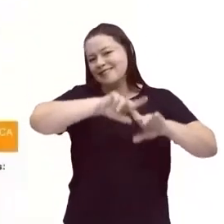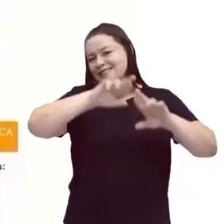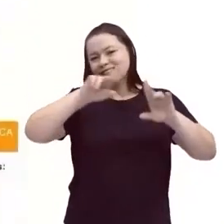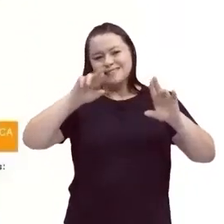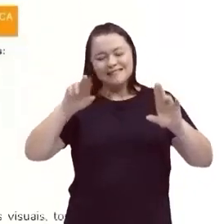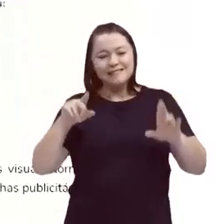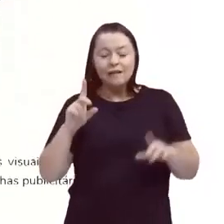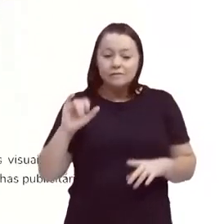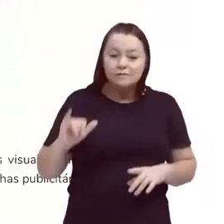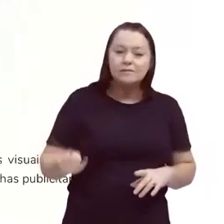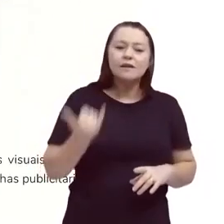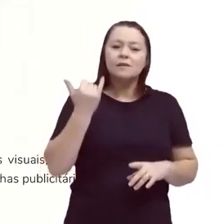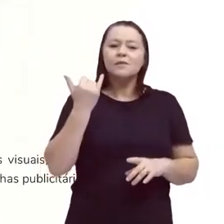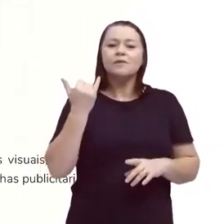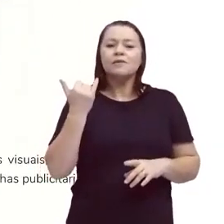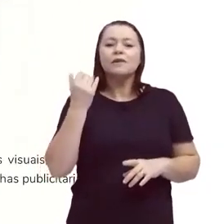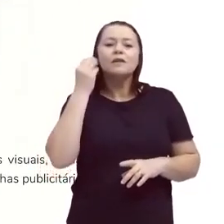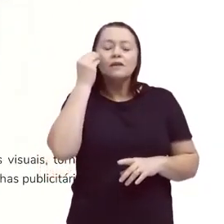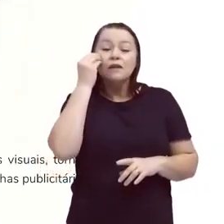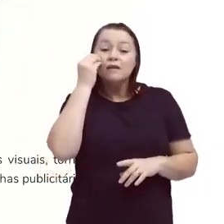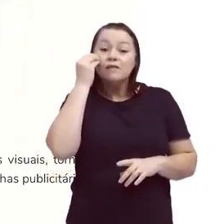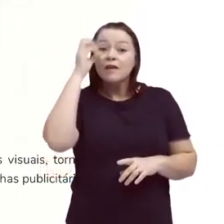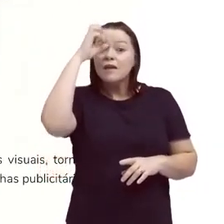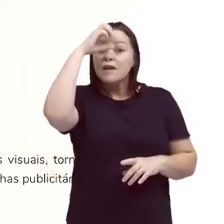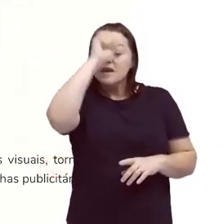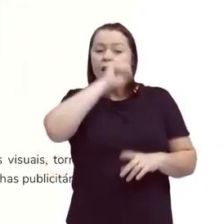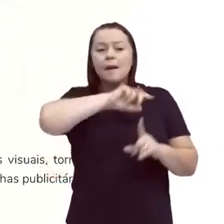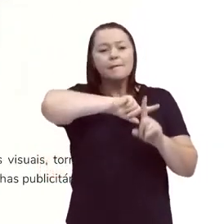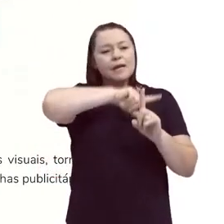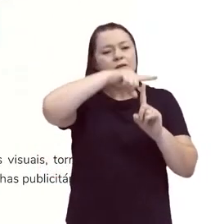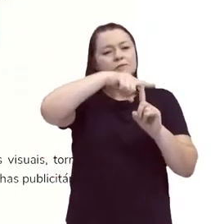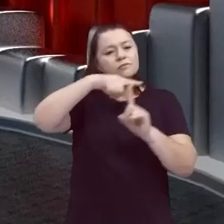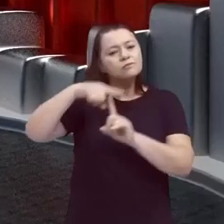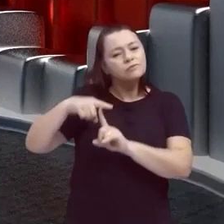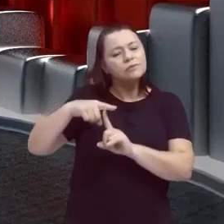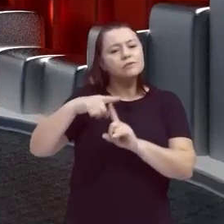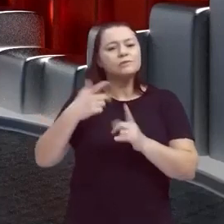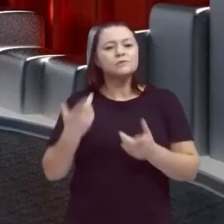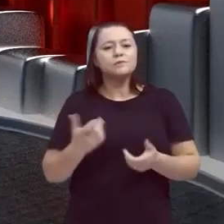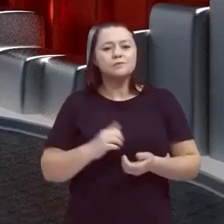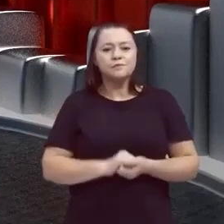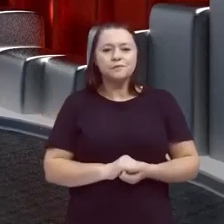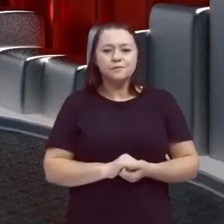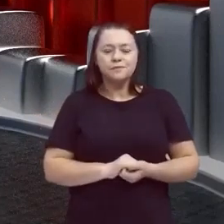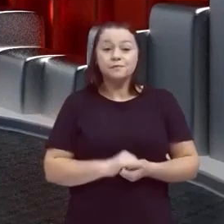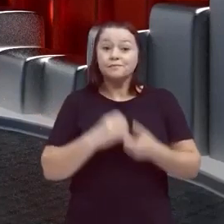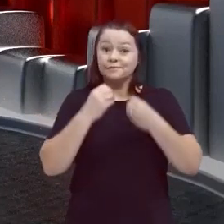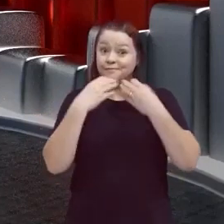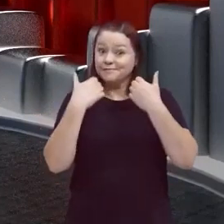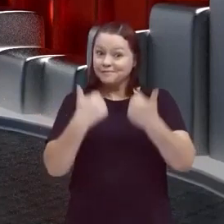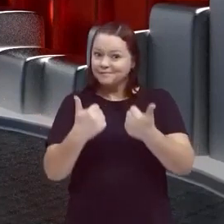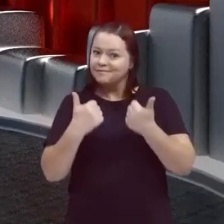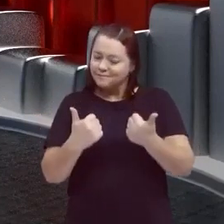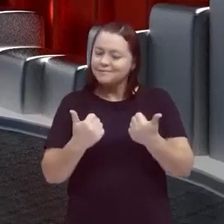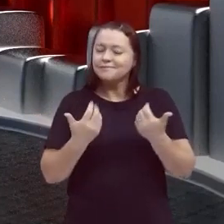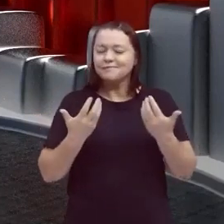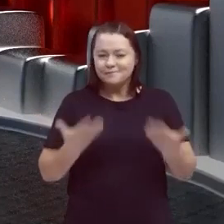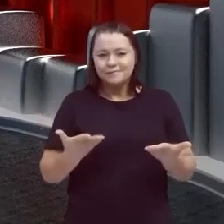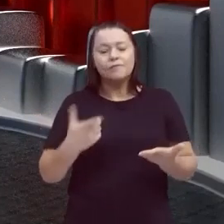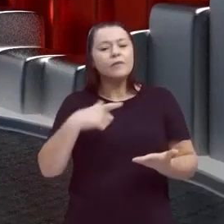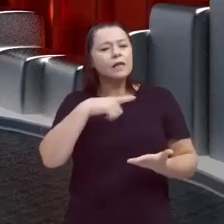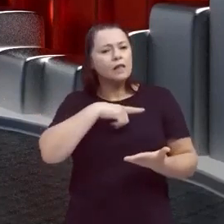histogramas e infográficos, tá certo? Aqui comigo. Bom, então nós vimos o seguinte, que